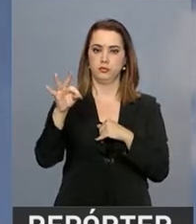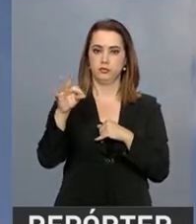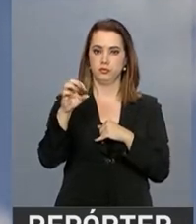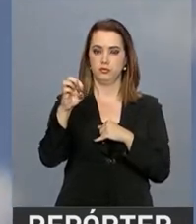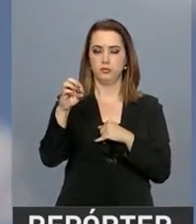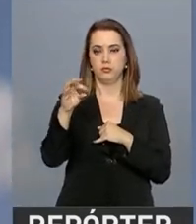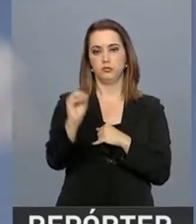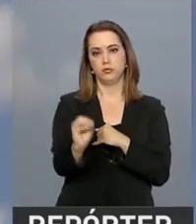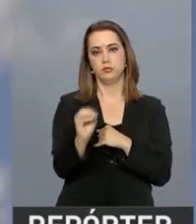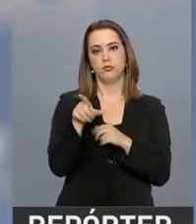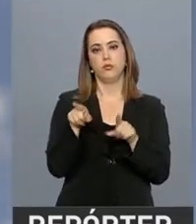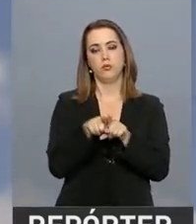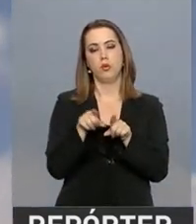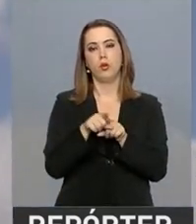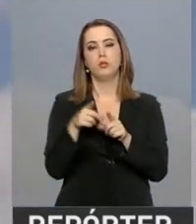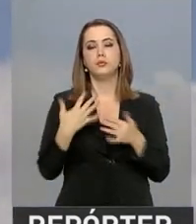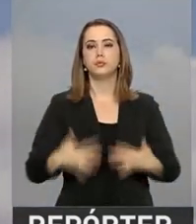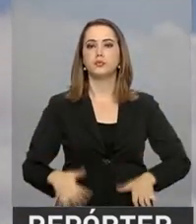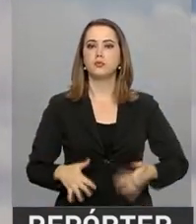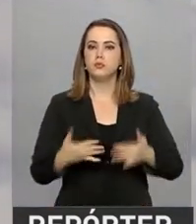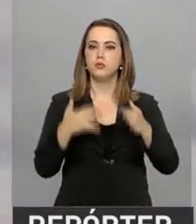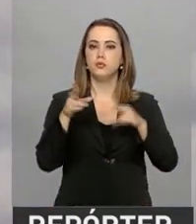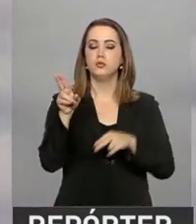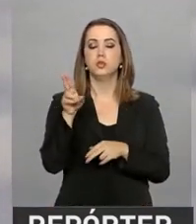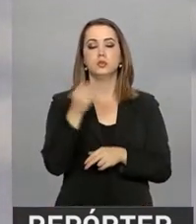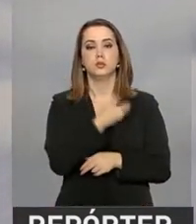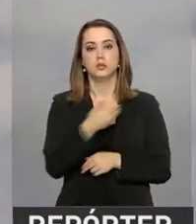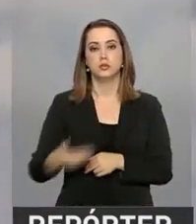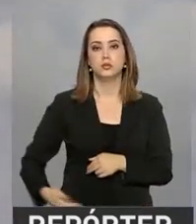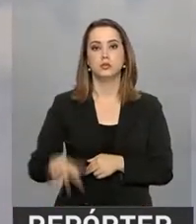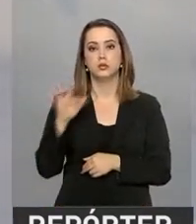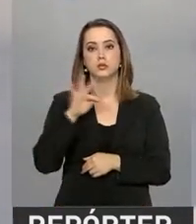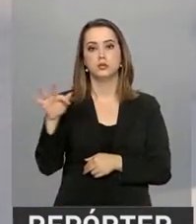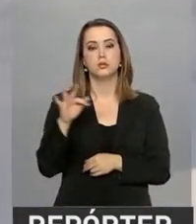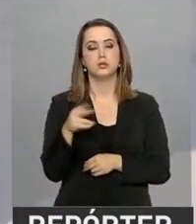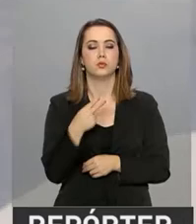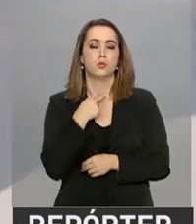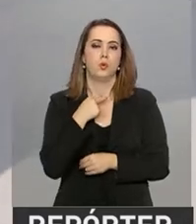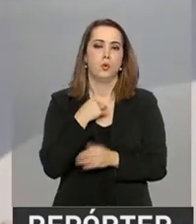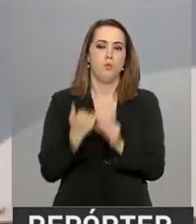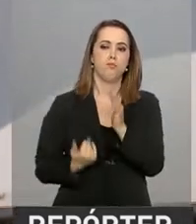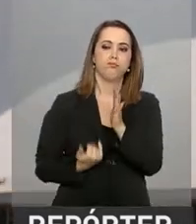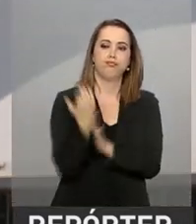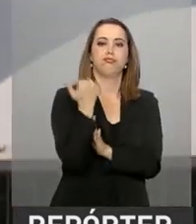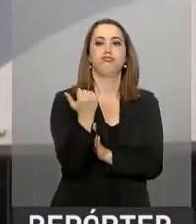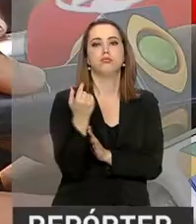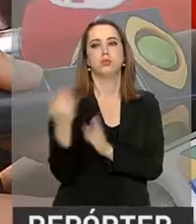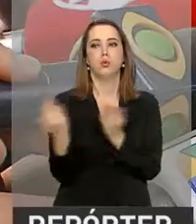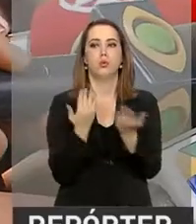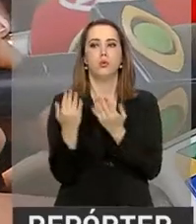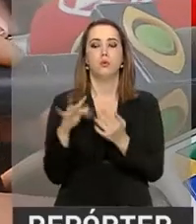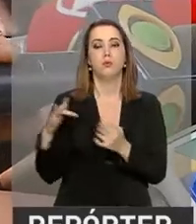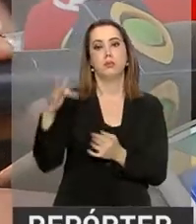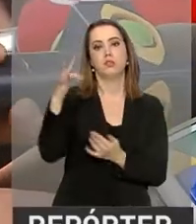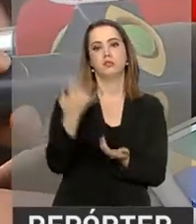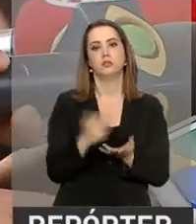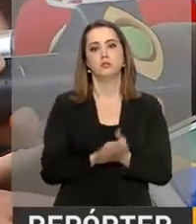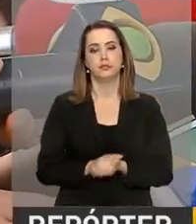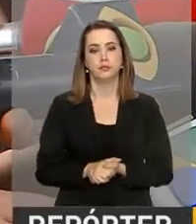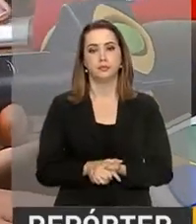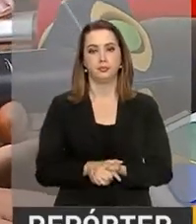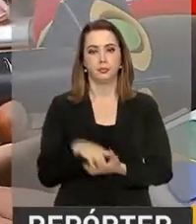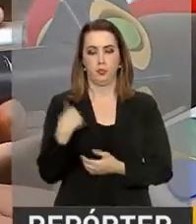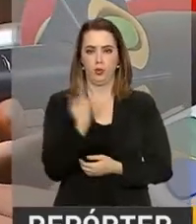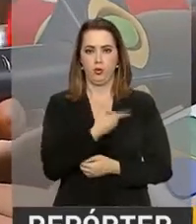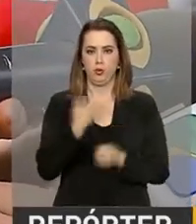esta pec propõe que as despesas da união não deve ultrapassar a do ano anterior acrescido da inflação precisamos do esforço de